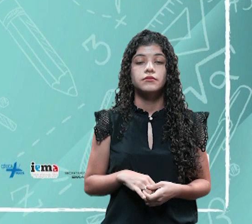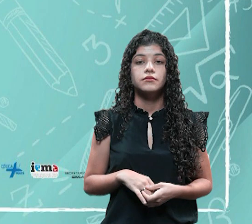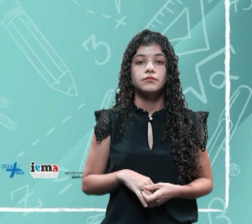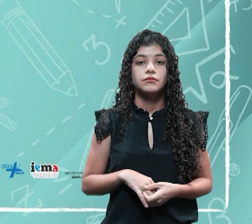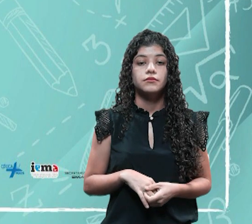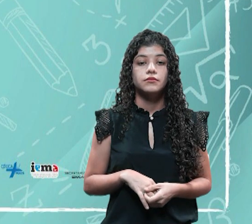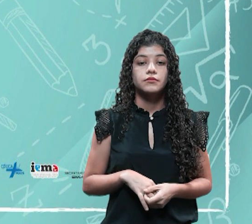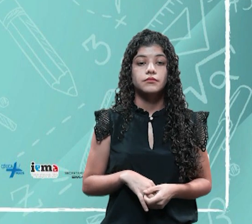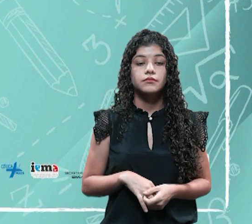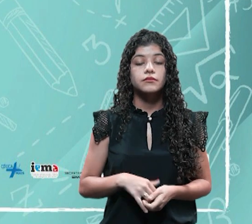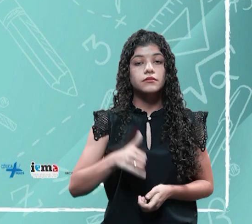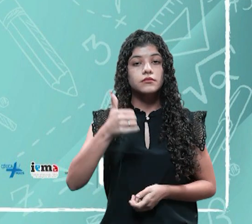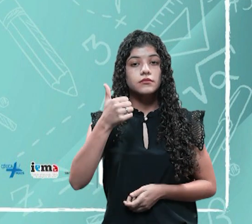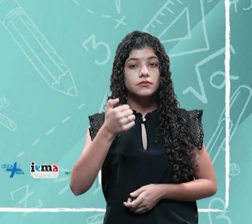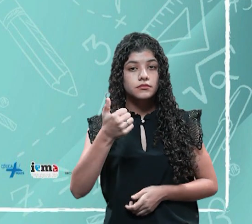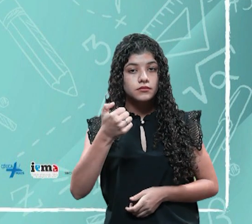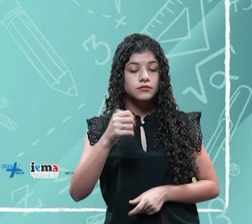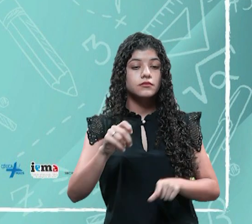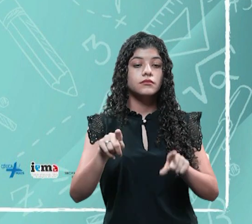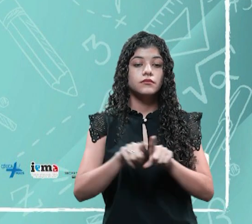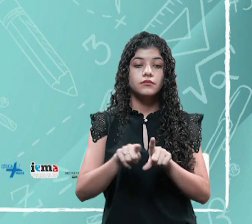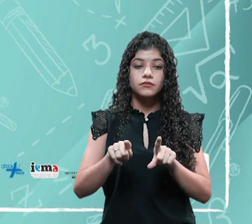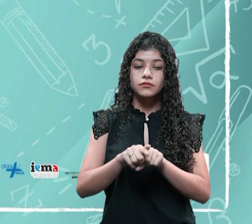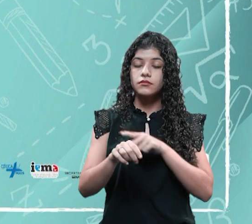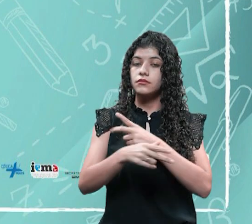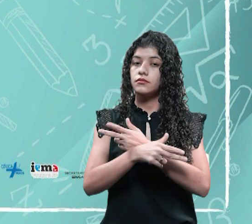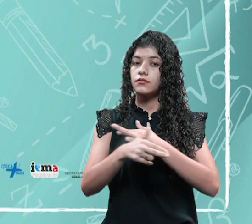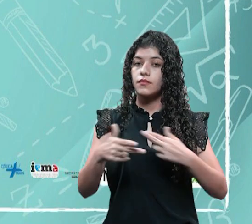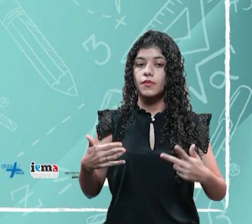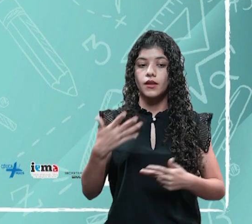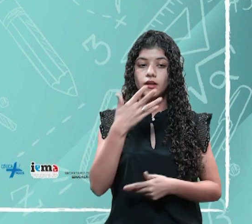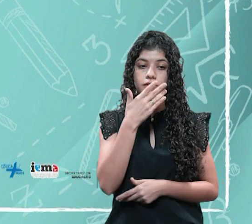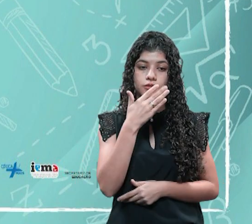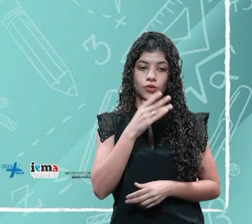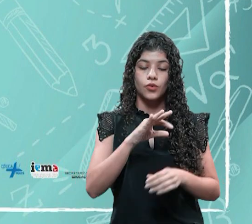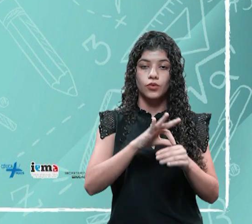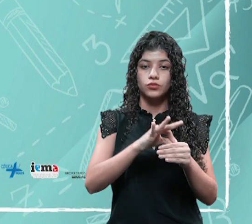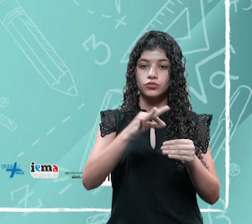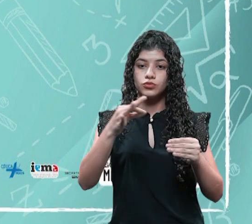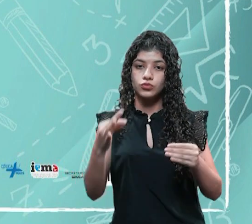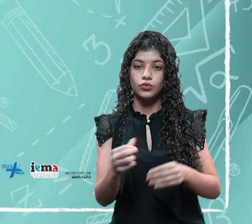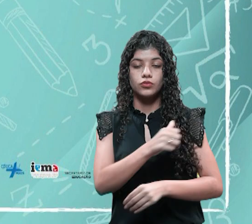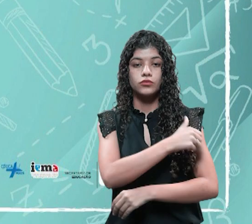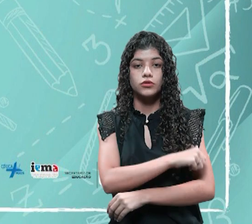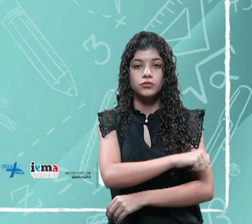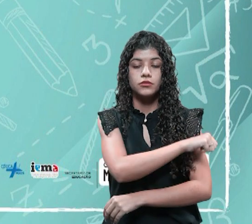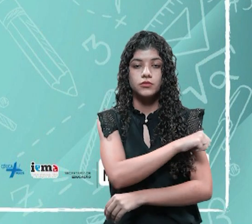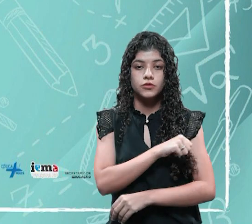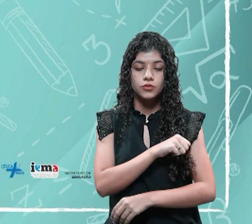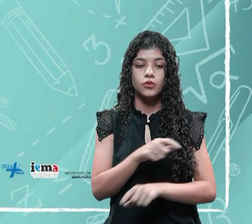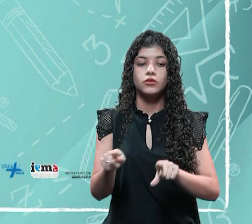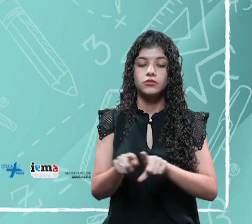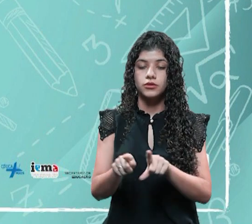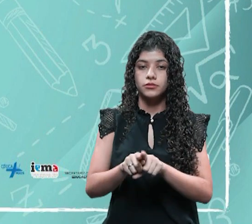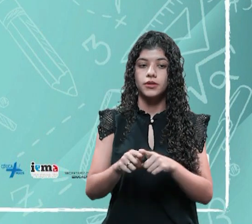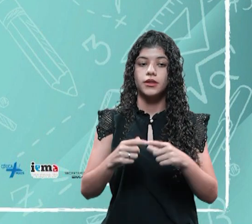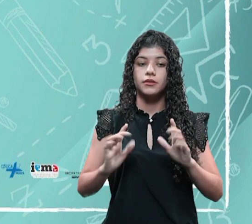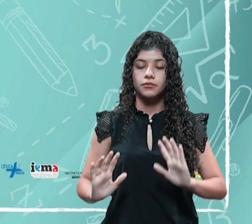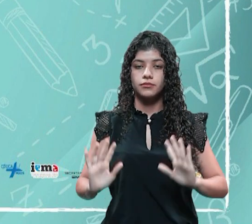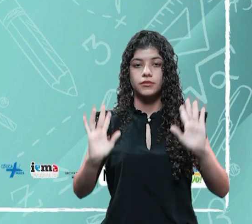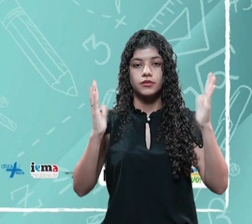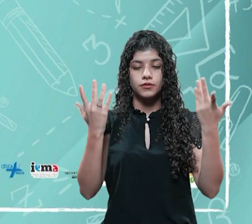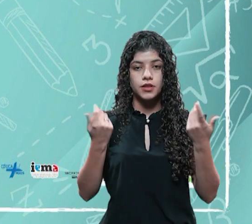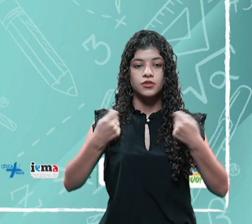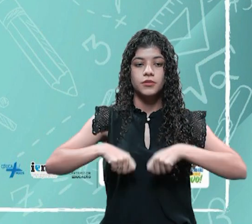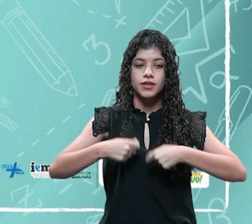gente sempre tem que ter. Caneta pincel atômico de diversas cores, estojo de primeiros socorros, né? Todo evento a